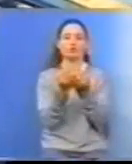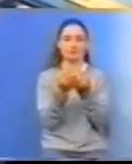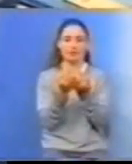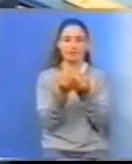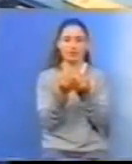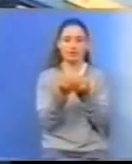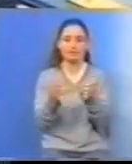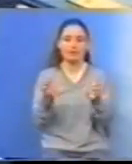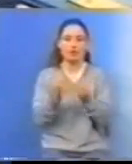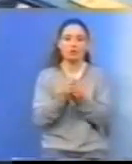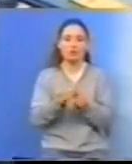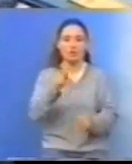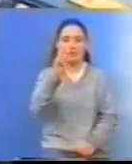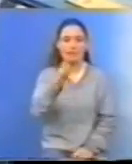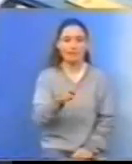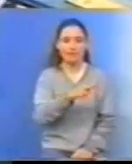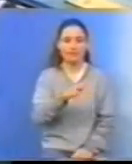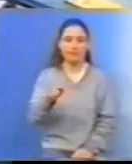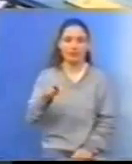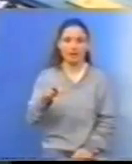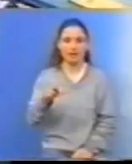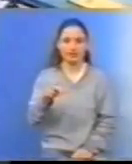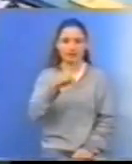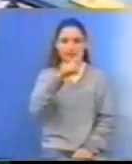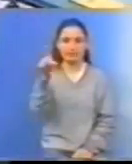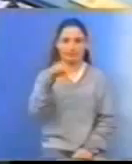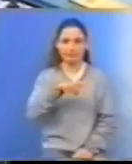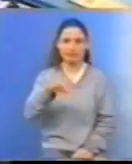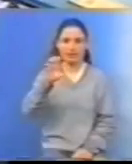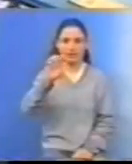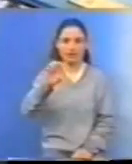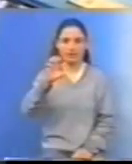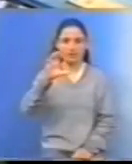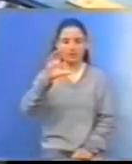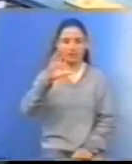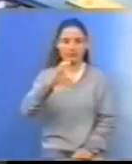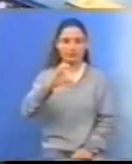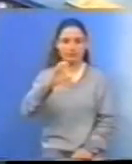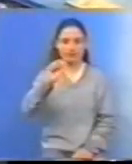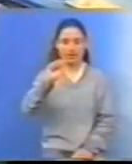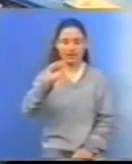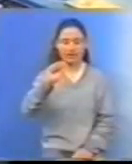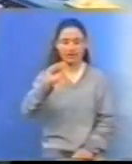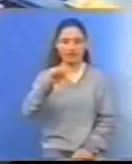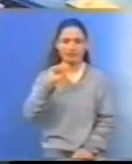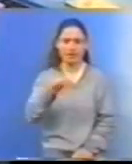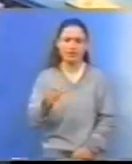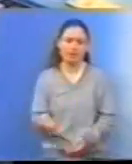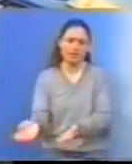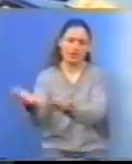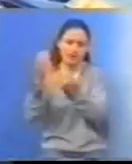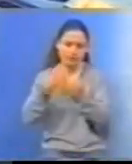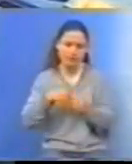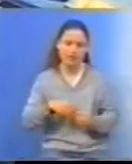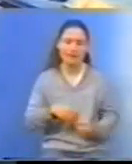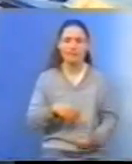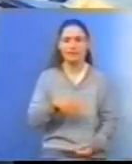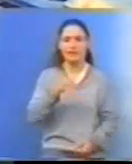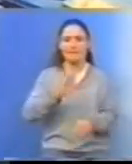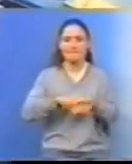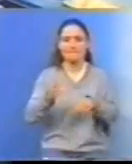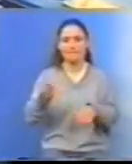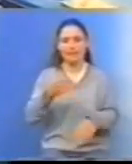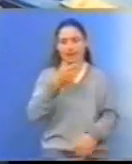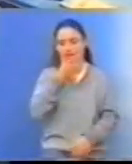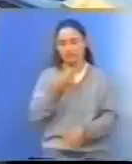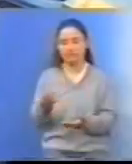Com o padre Zeca, o que acontece e que ele atrai são jovens. Claro, há casados também,